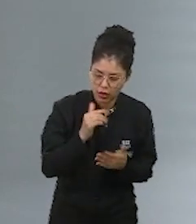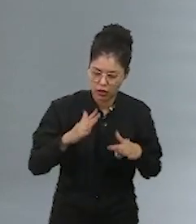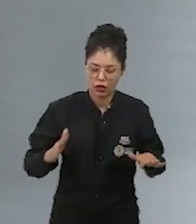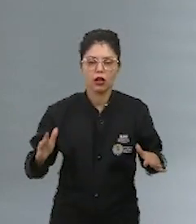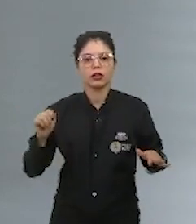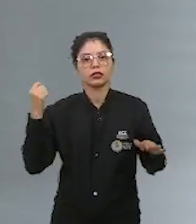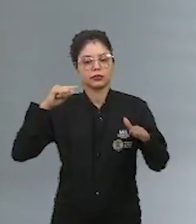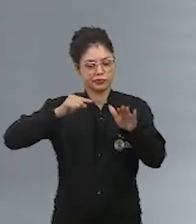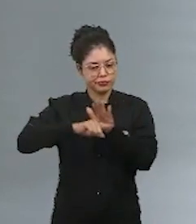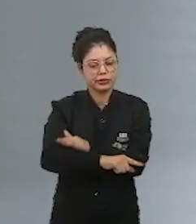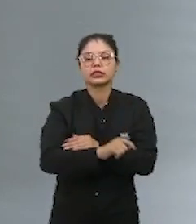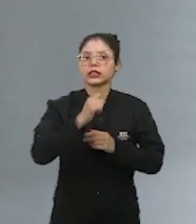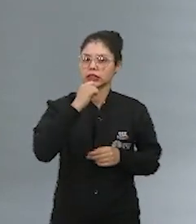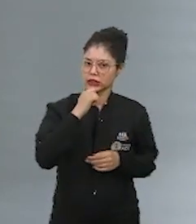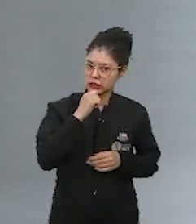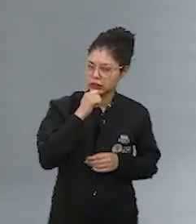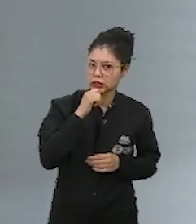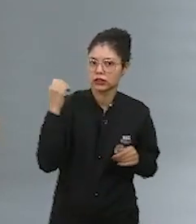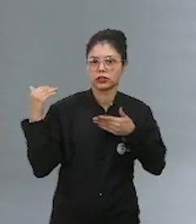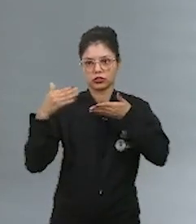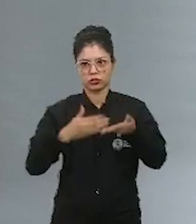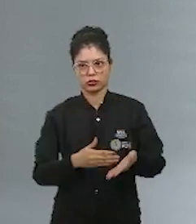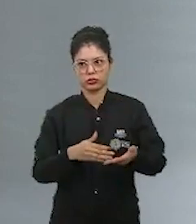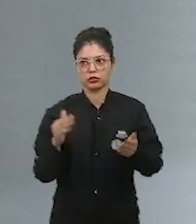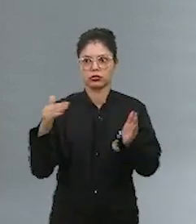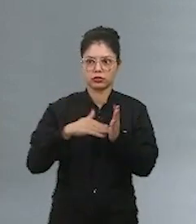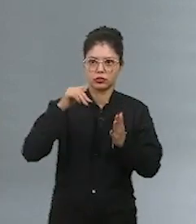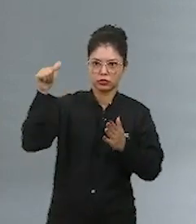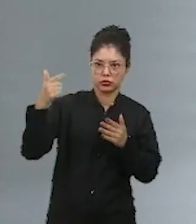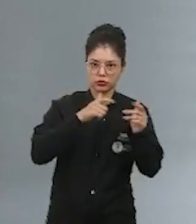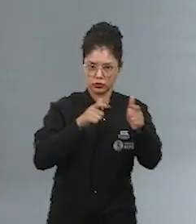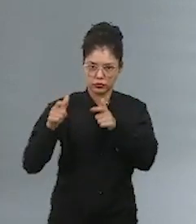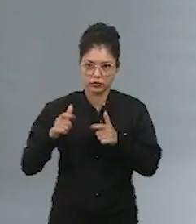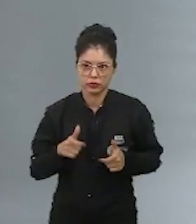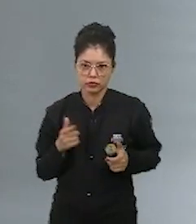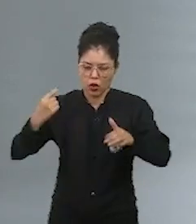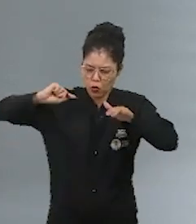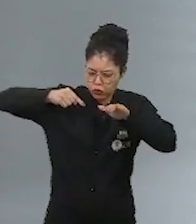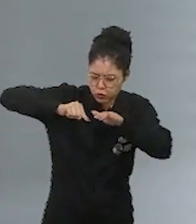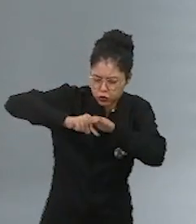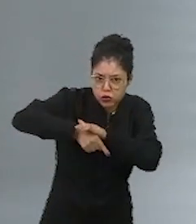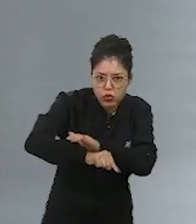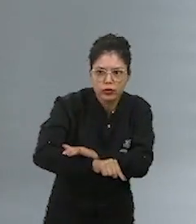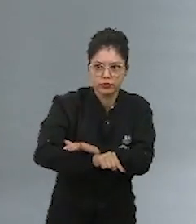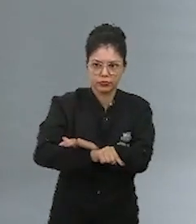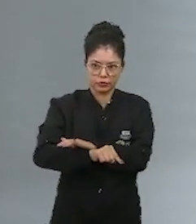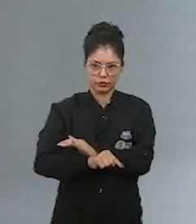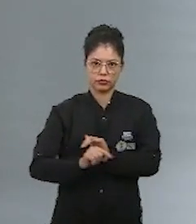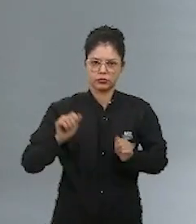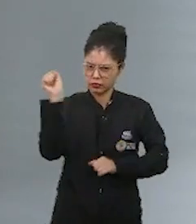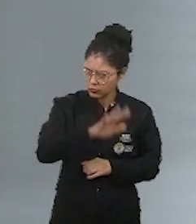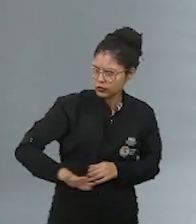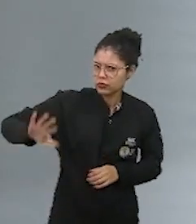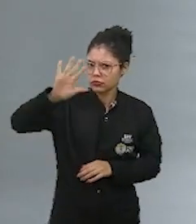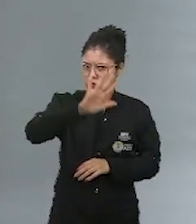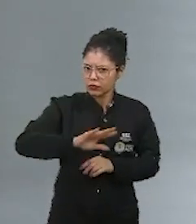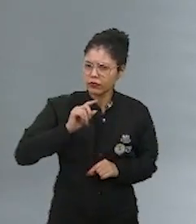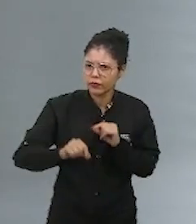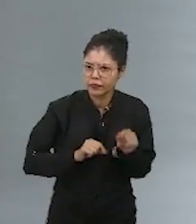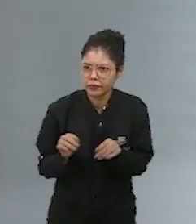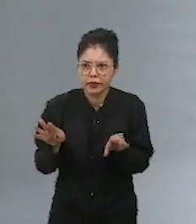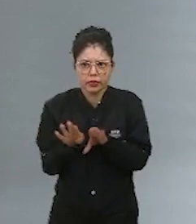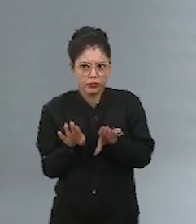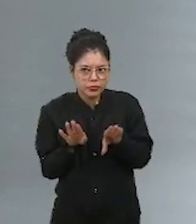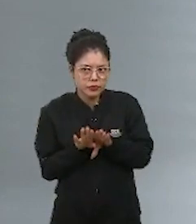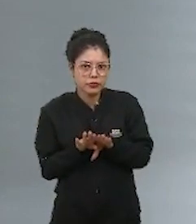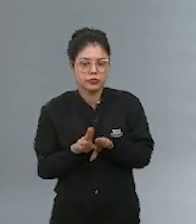infiltrando ali nas rochas sedimentares e chega até aquelas áreas mais profundas. Geralmente também, não sei se você já